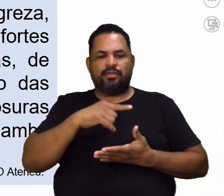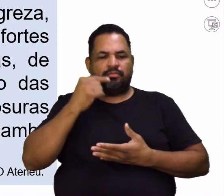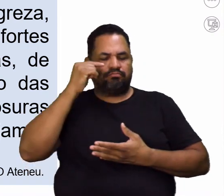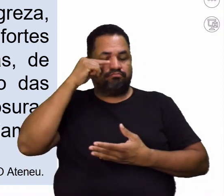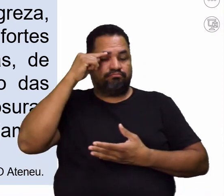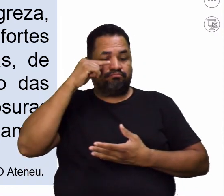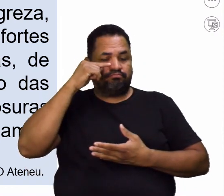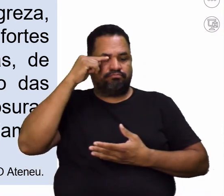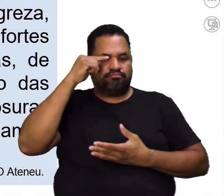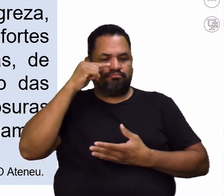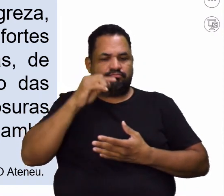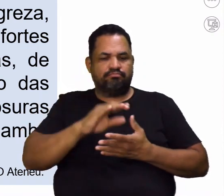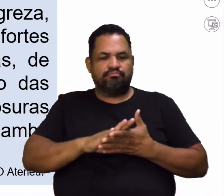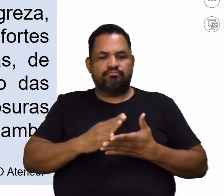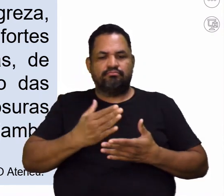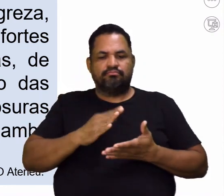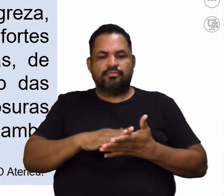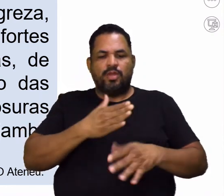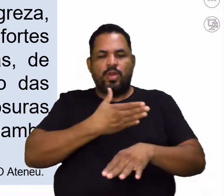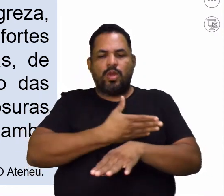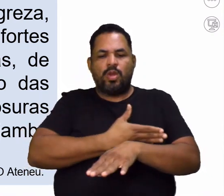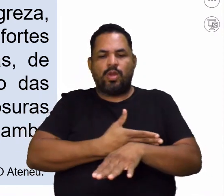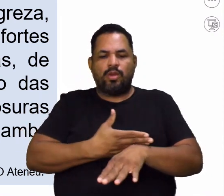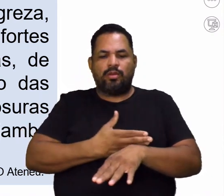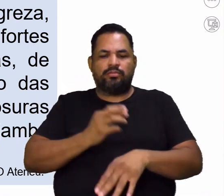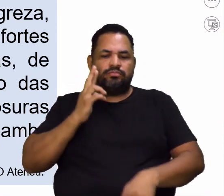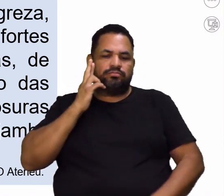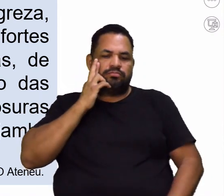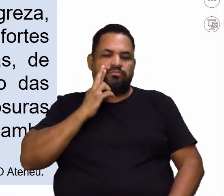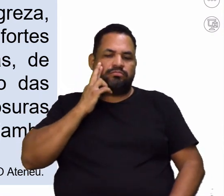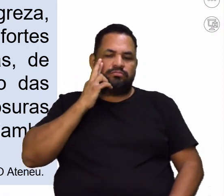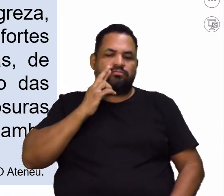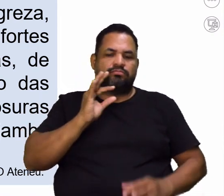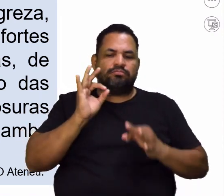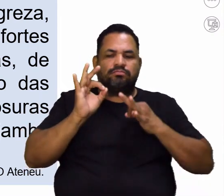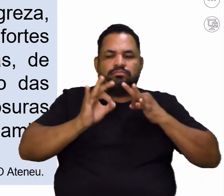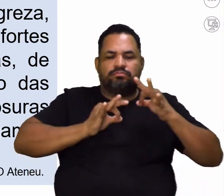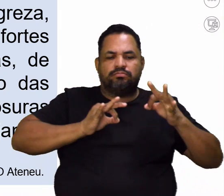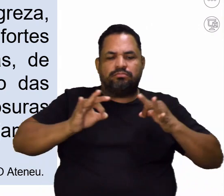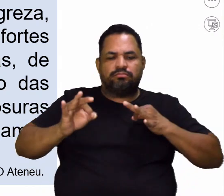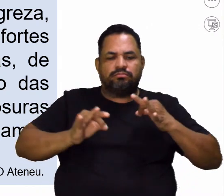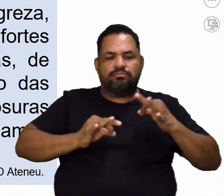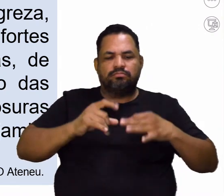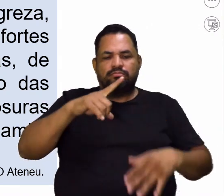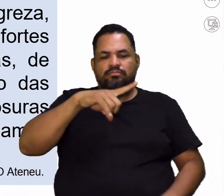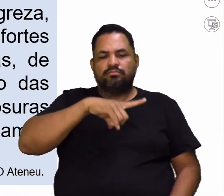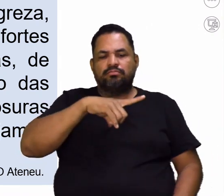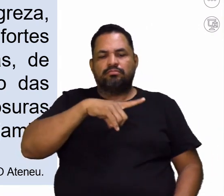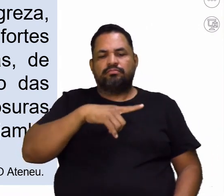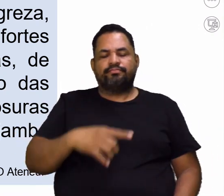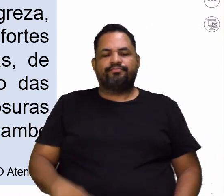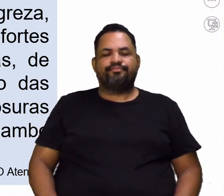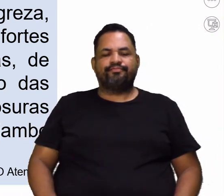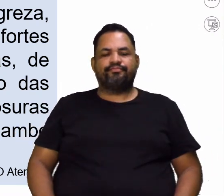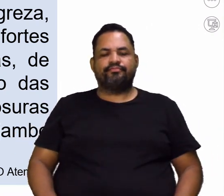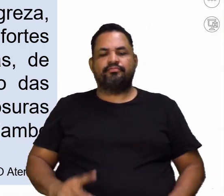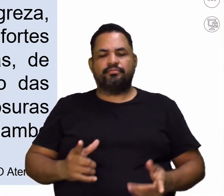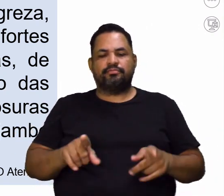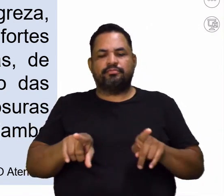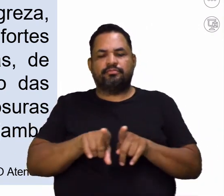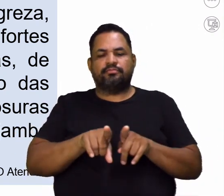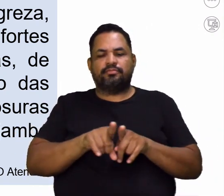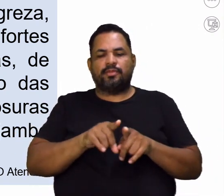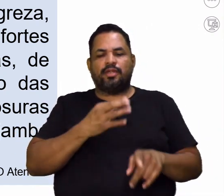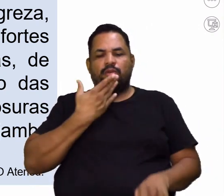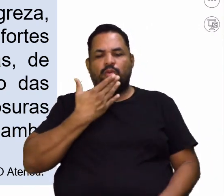pálpebras de um moreno rosa que algumas formosuras possuem e que seria